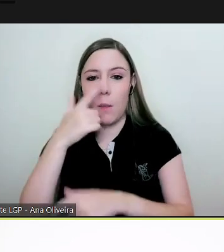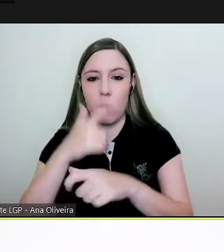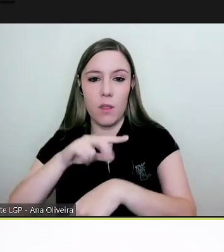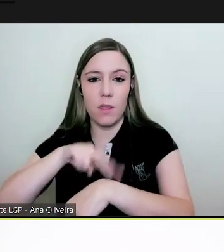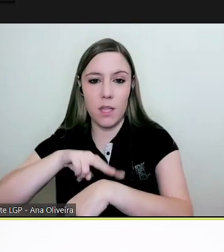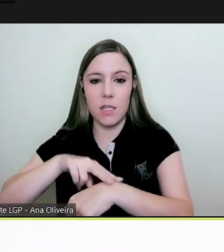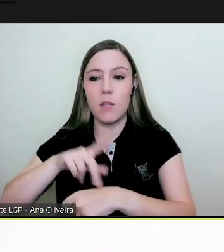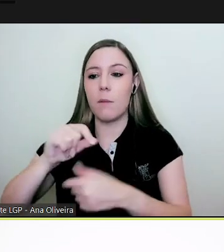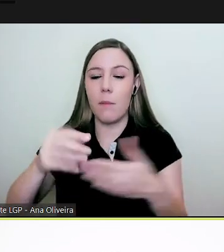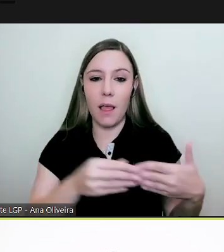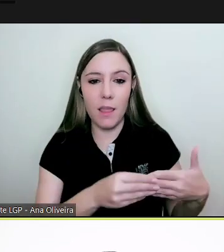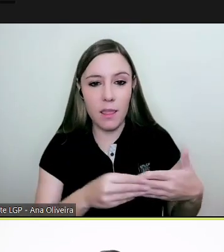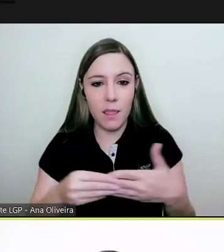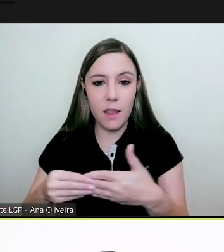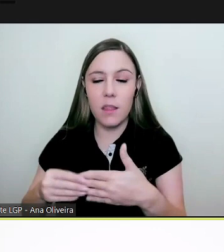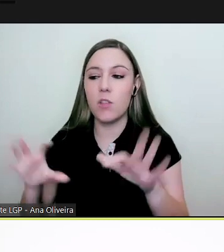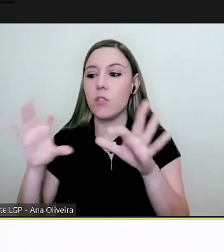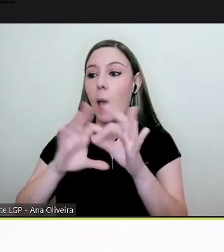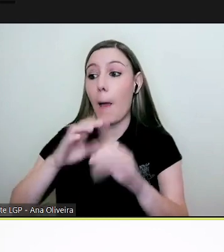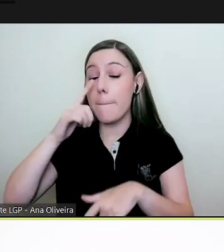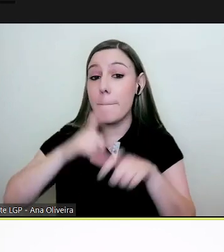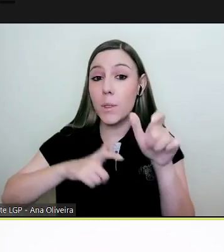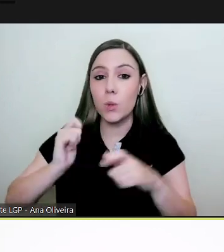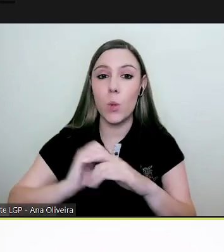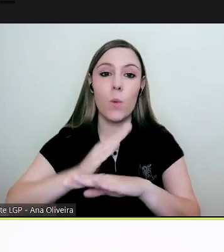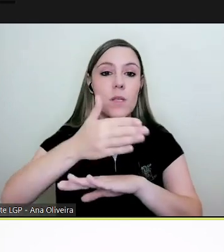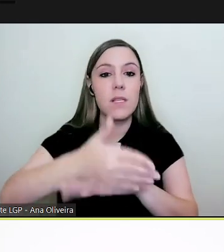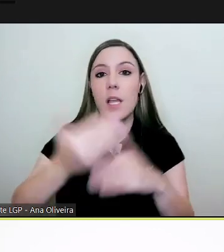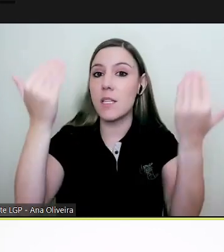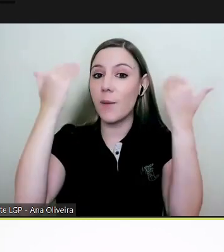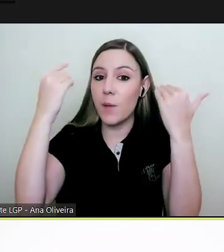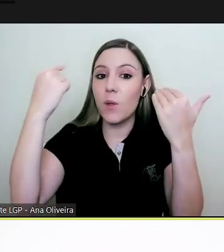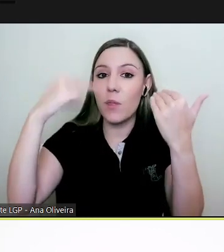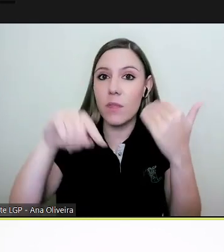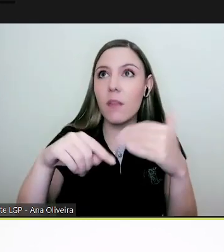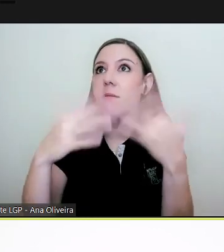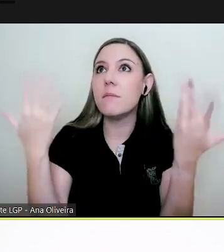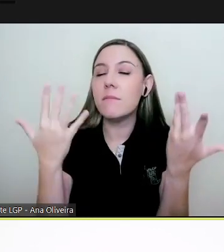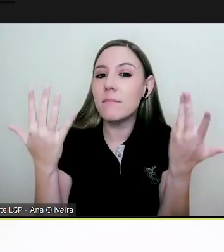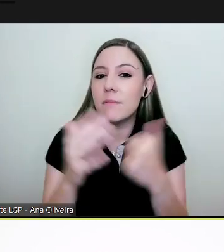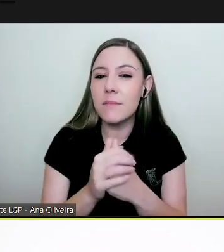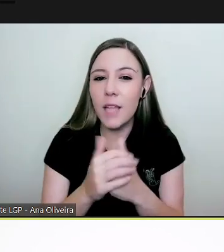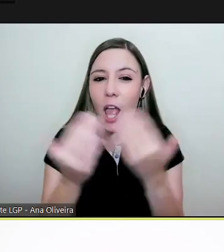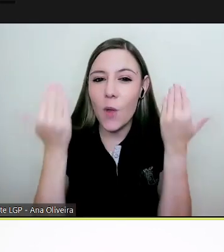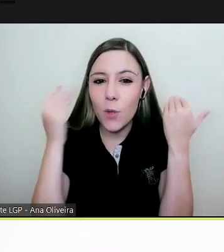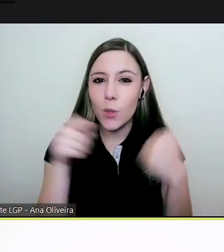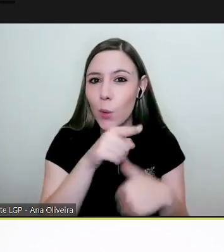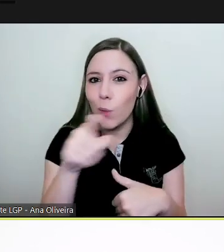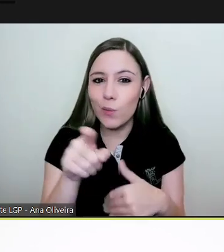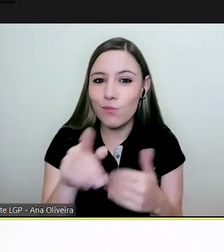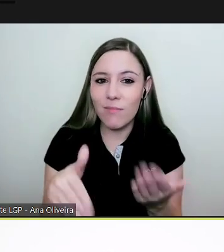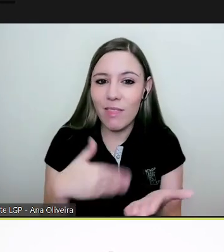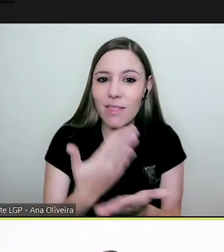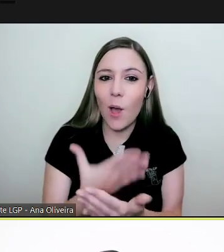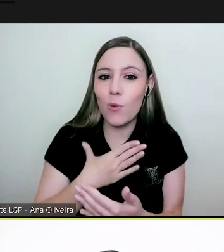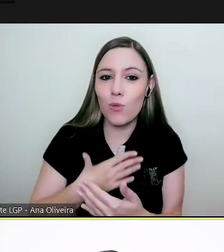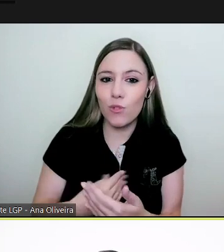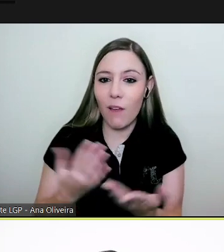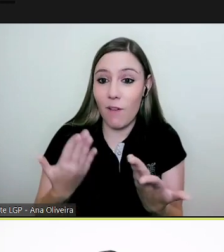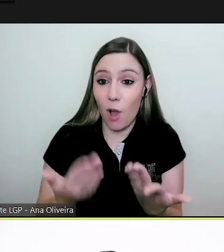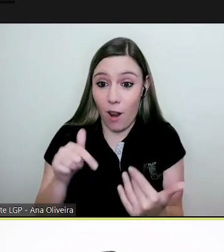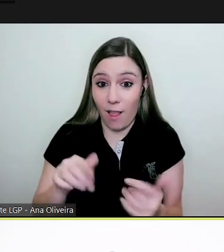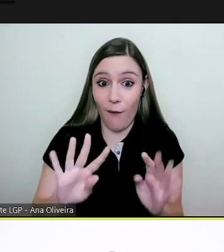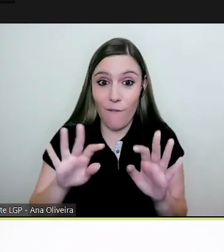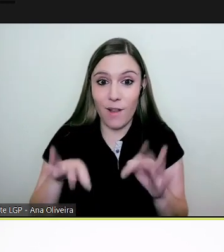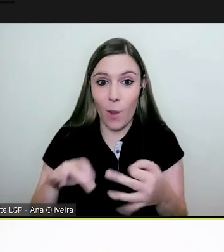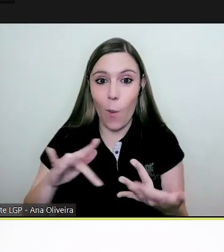e líderes, para as pessoas que têm acesso a este tipo de informação, qual era a mensagem que gostariam de deixar no final deste webinar,